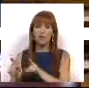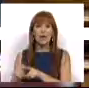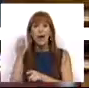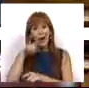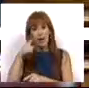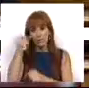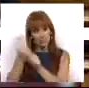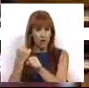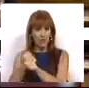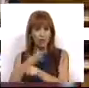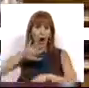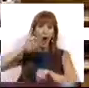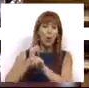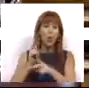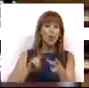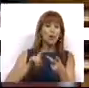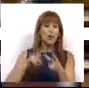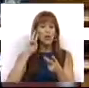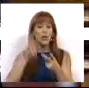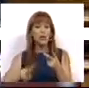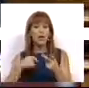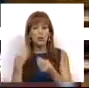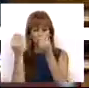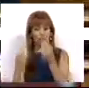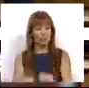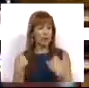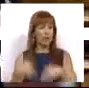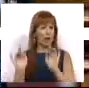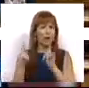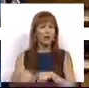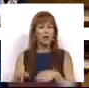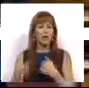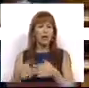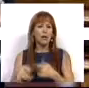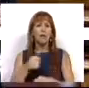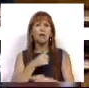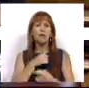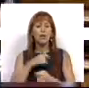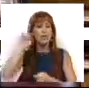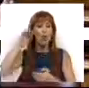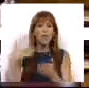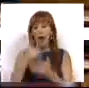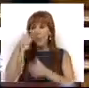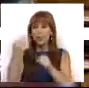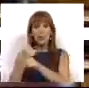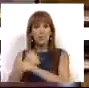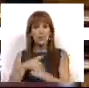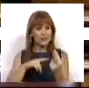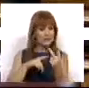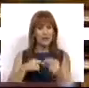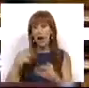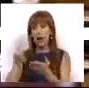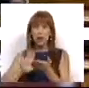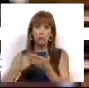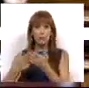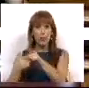a quem trabalha. Há outra forma de o ler com injustiça e de uma forma absolutamente prejudicial a quem trabalha. E essa é a